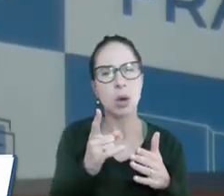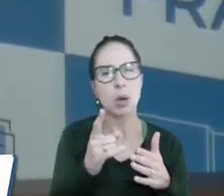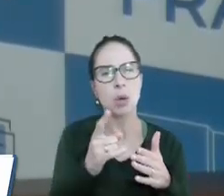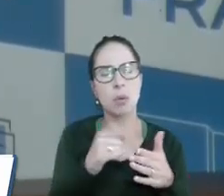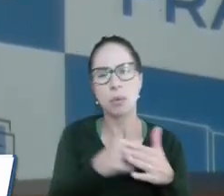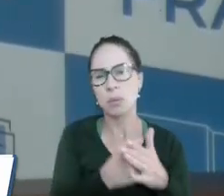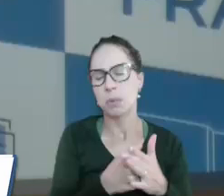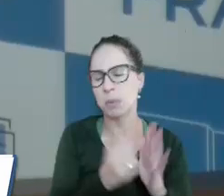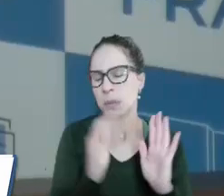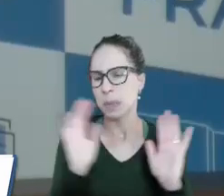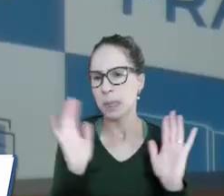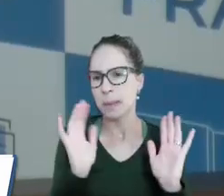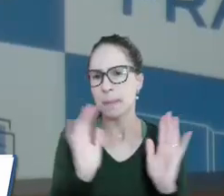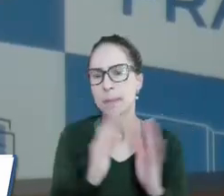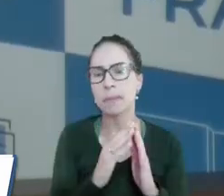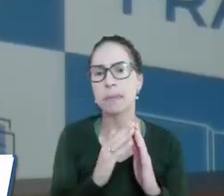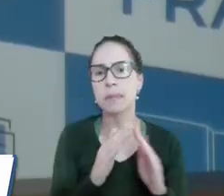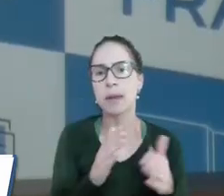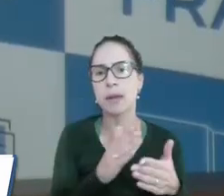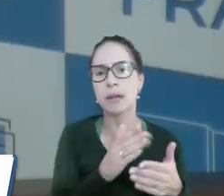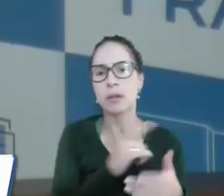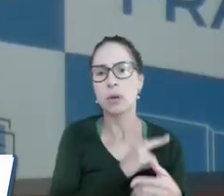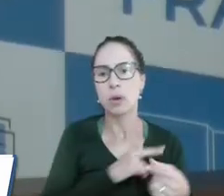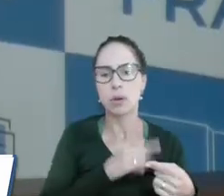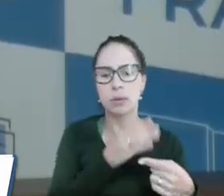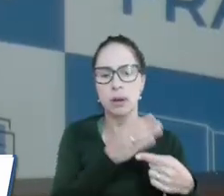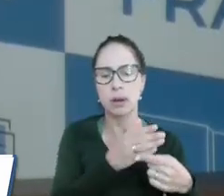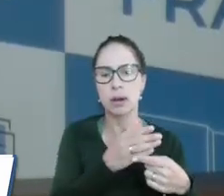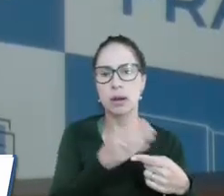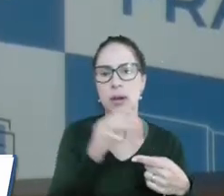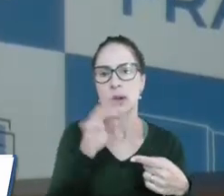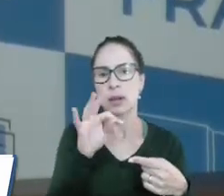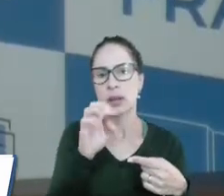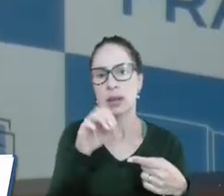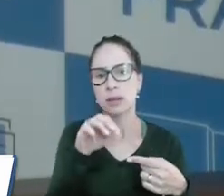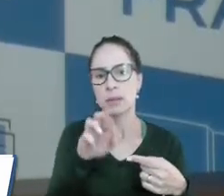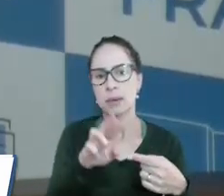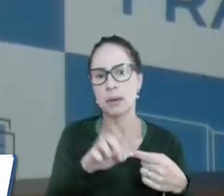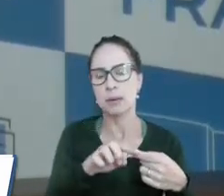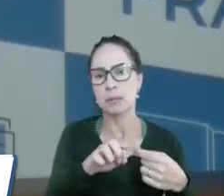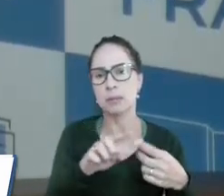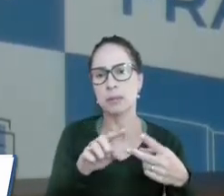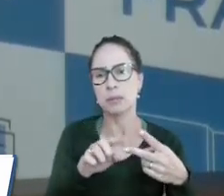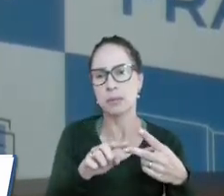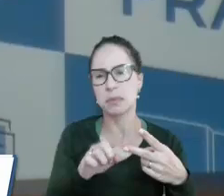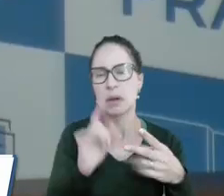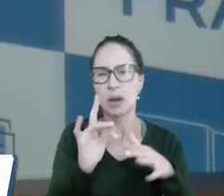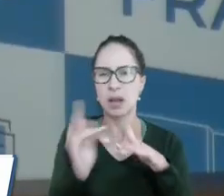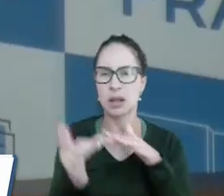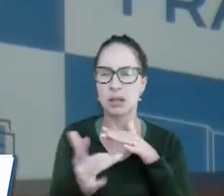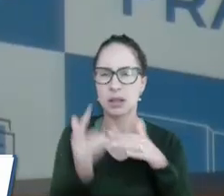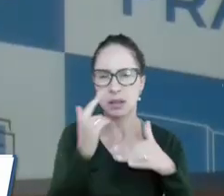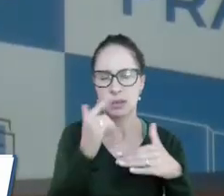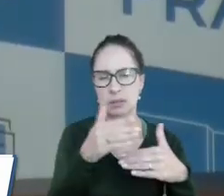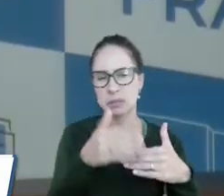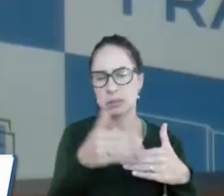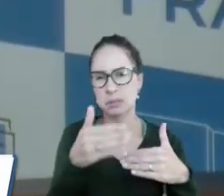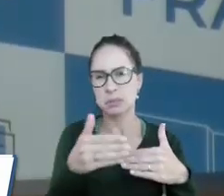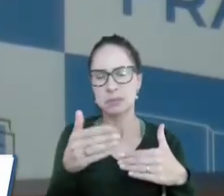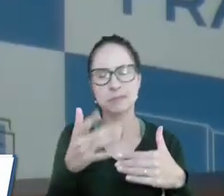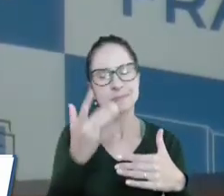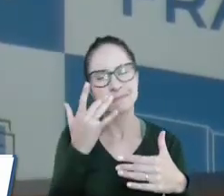Mas pegou o governo do Michel Temer, depois acompanhando pela rede social, e esse eu não